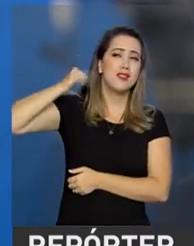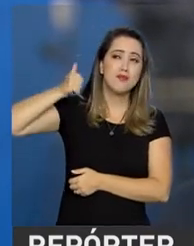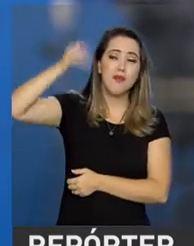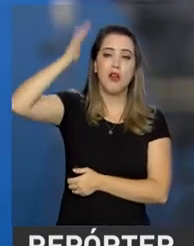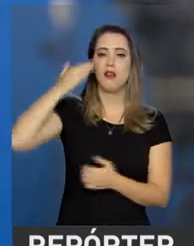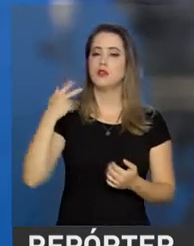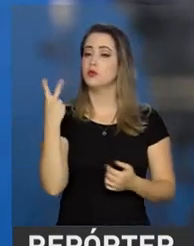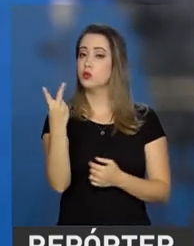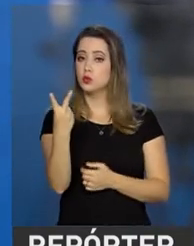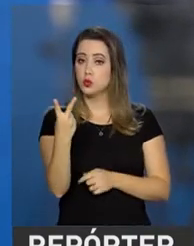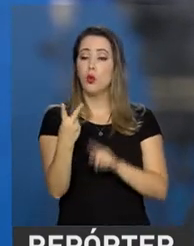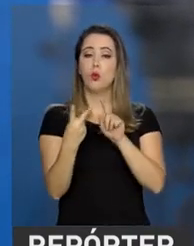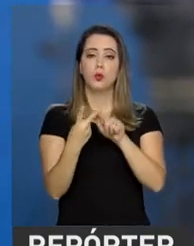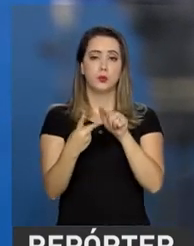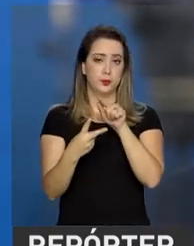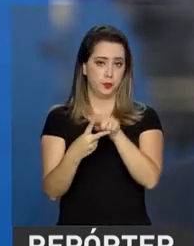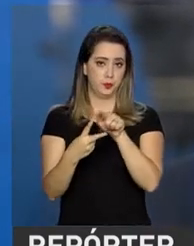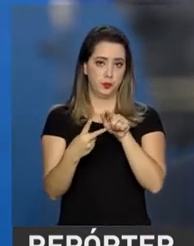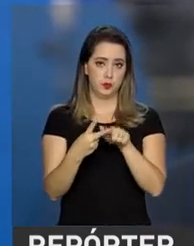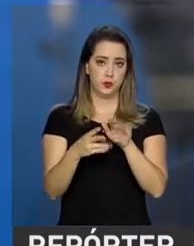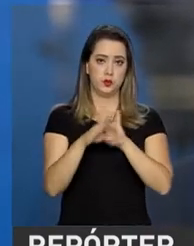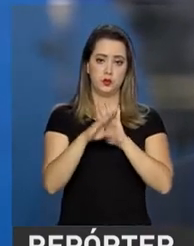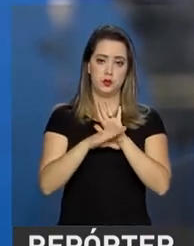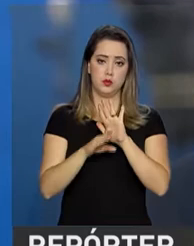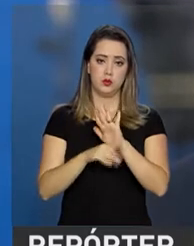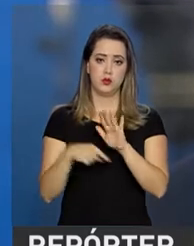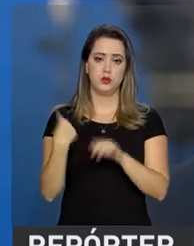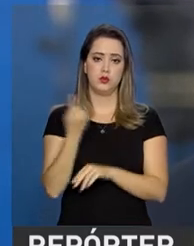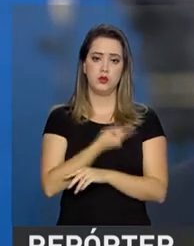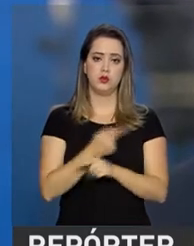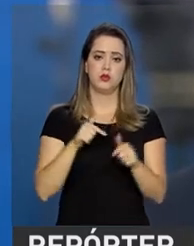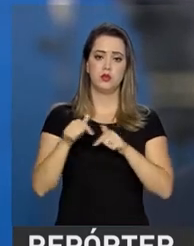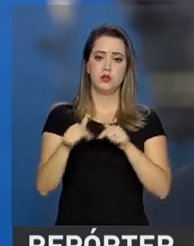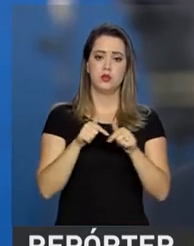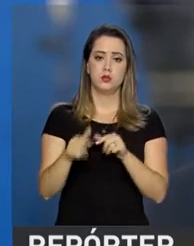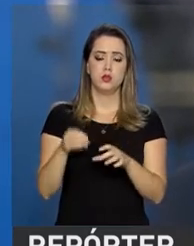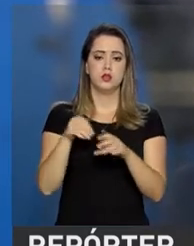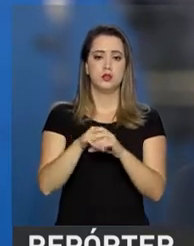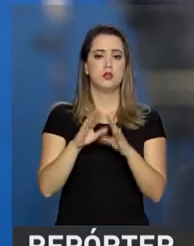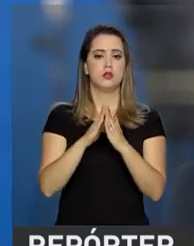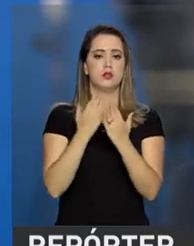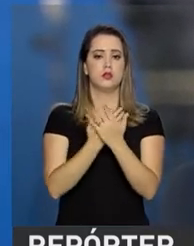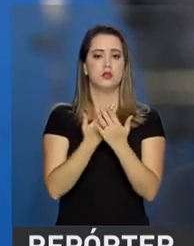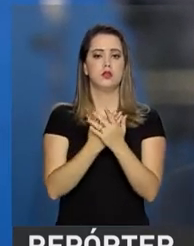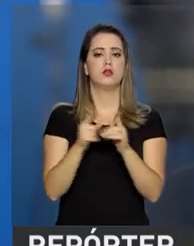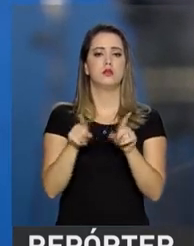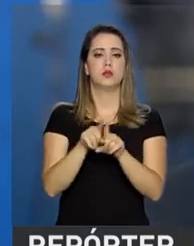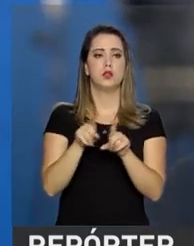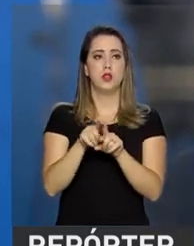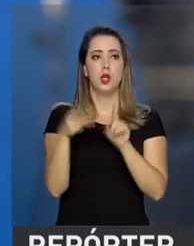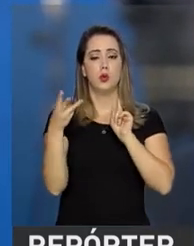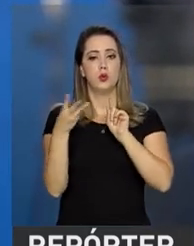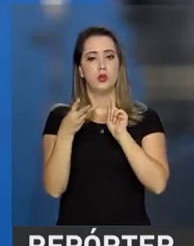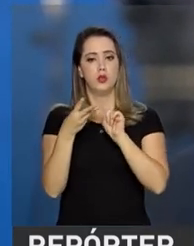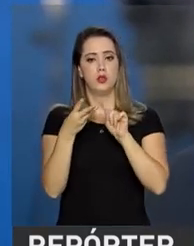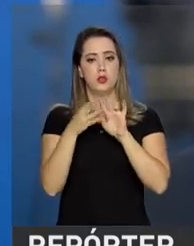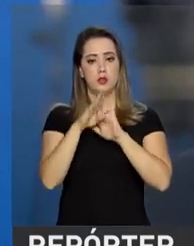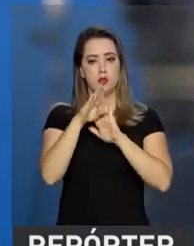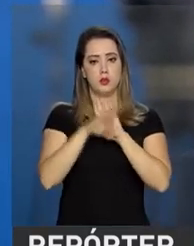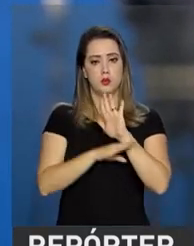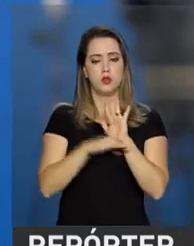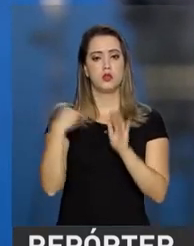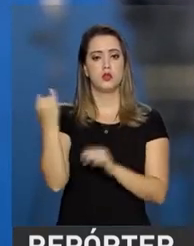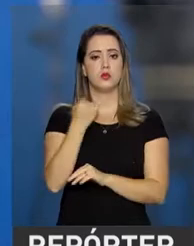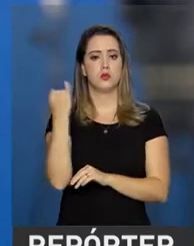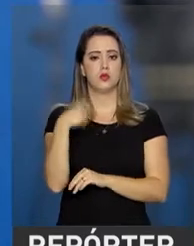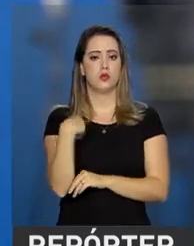nesses dois projetos que nós estamos aplicando na nossa rede pública. Mas tem um terceiro projeto importante. E também não